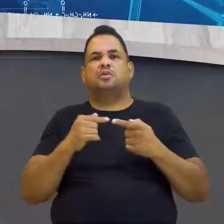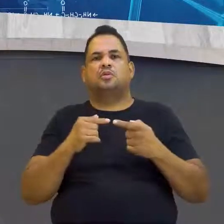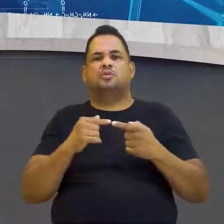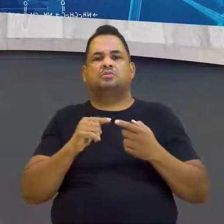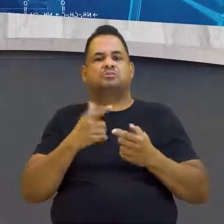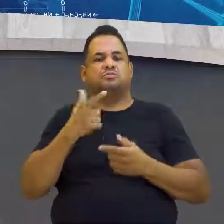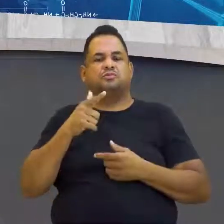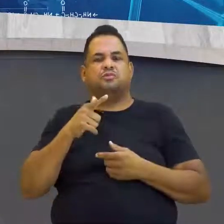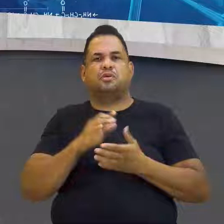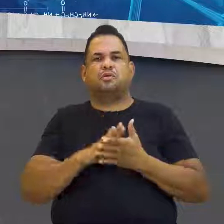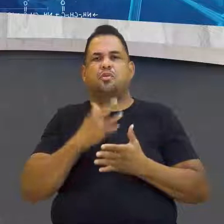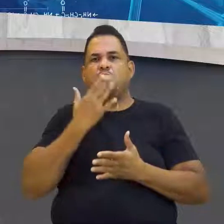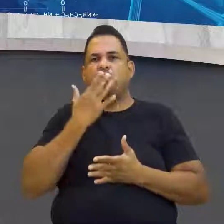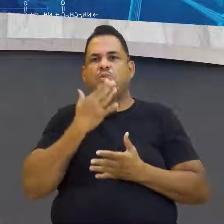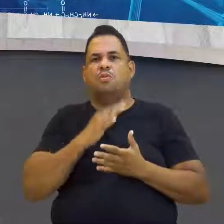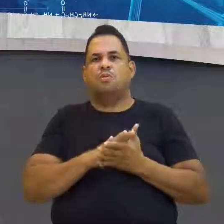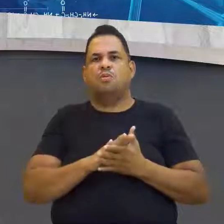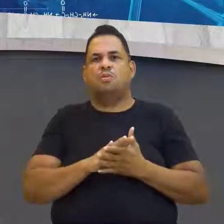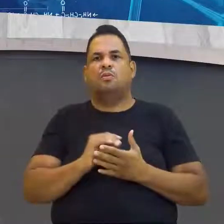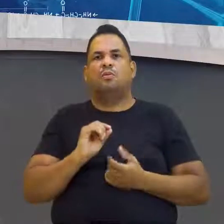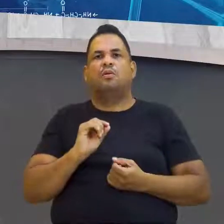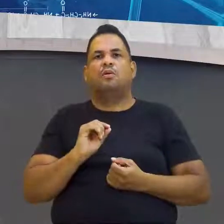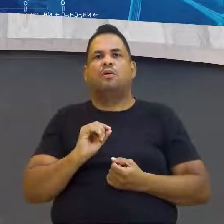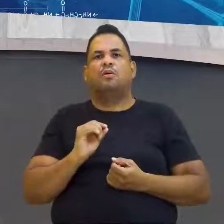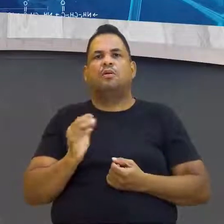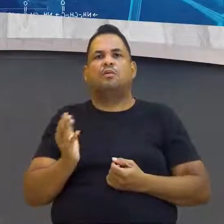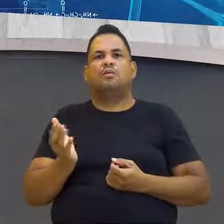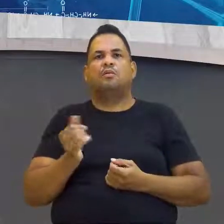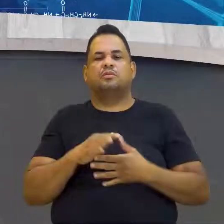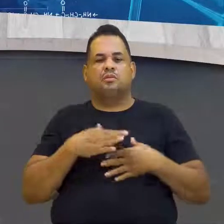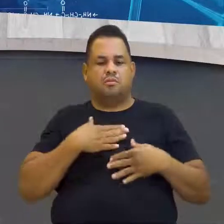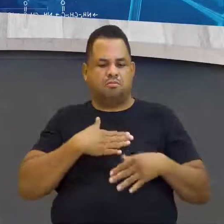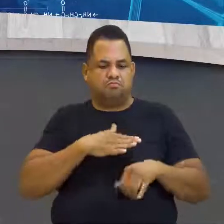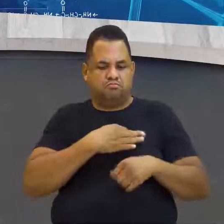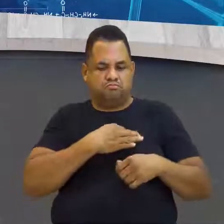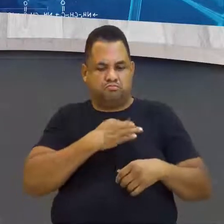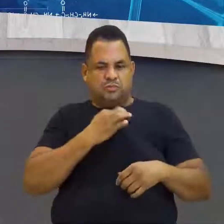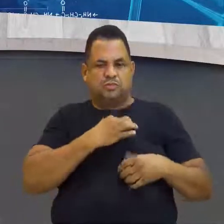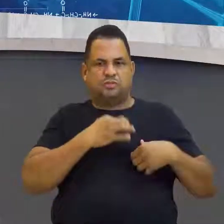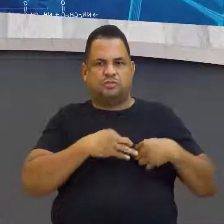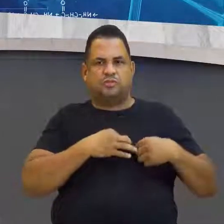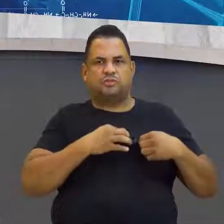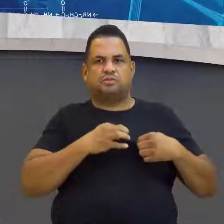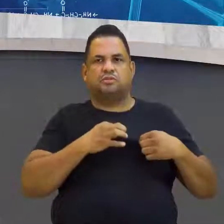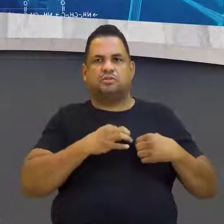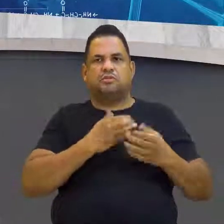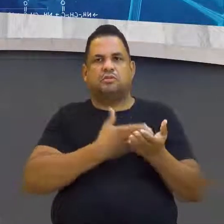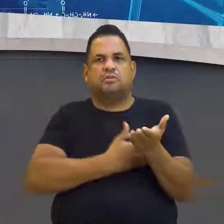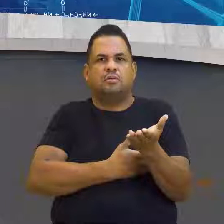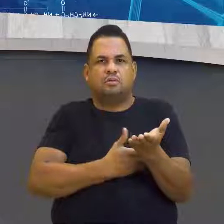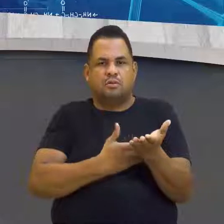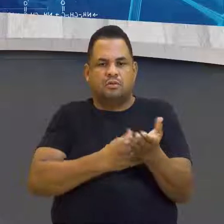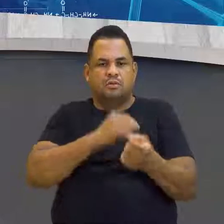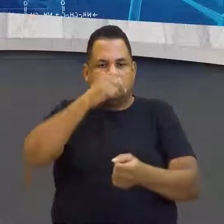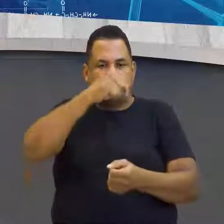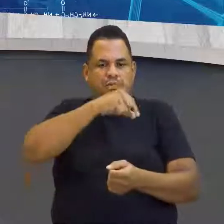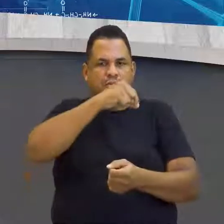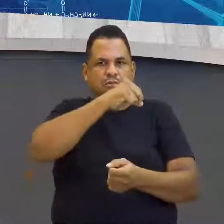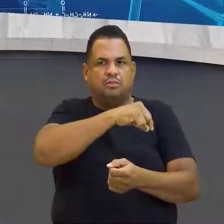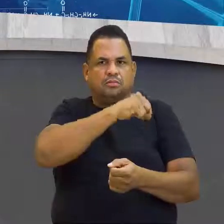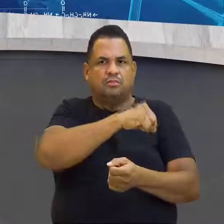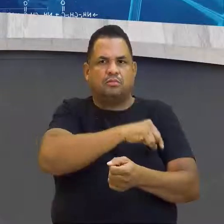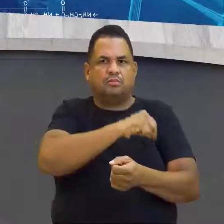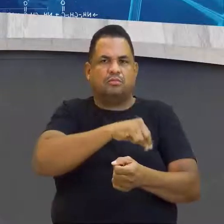incolor. Aí o que nós fazemos? A gente pega um pano branco e goteja, despeja